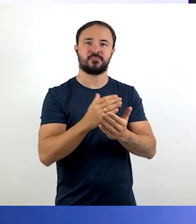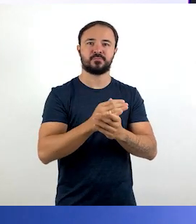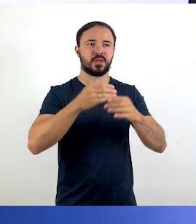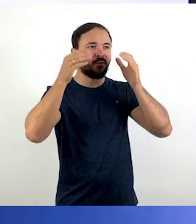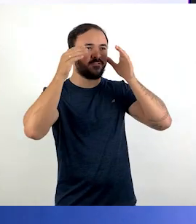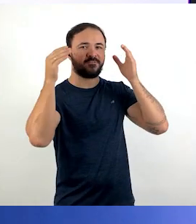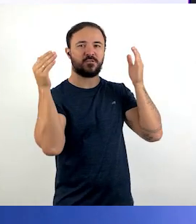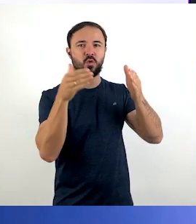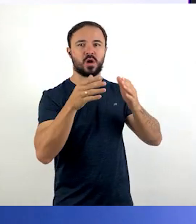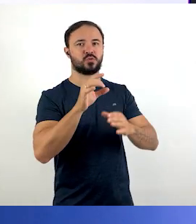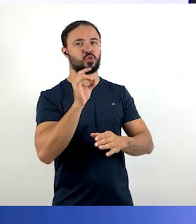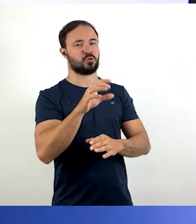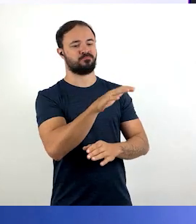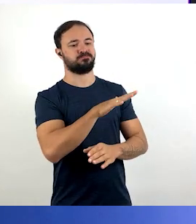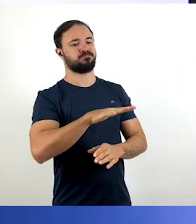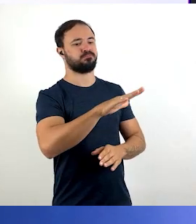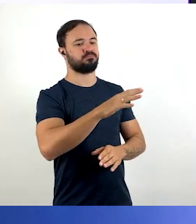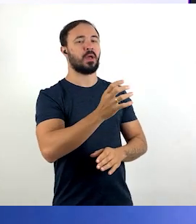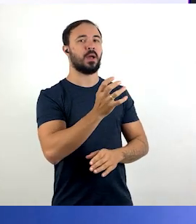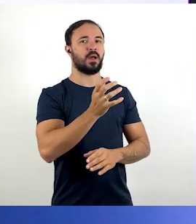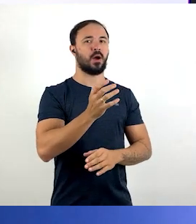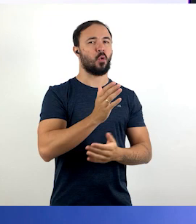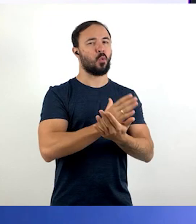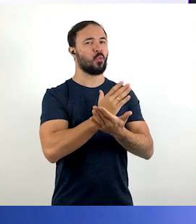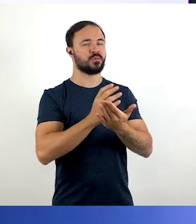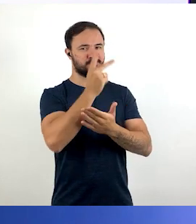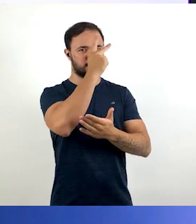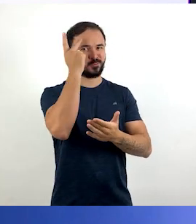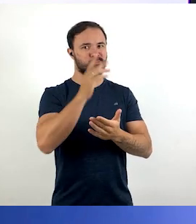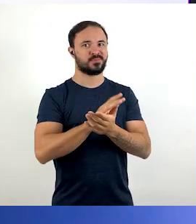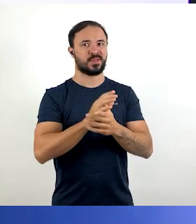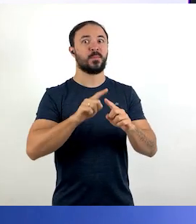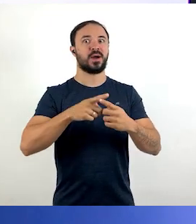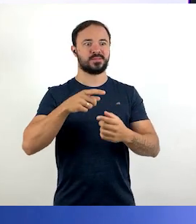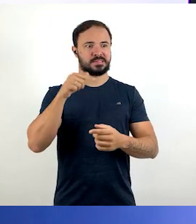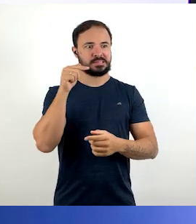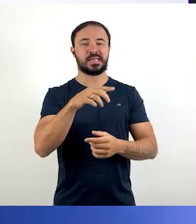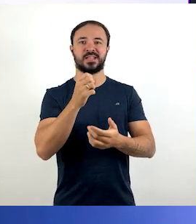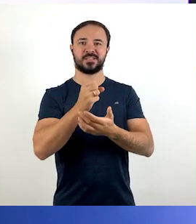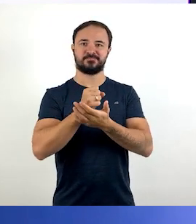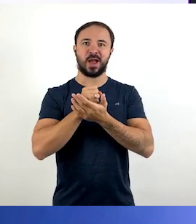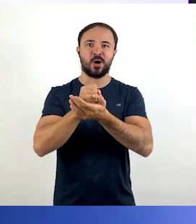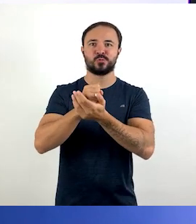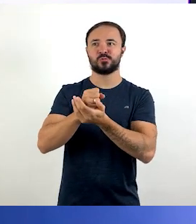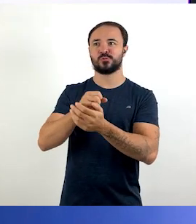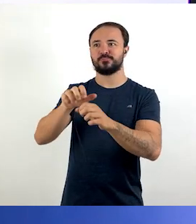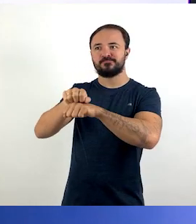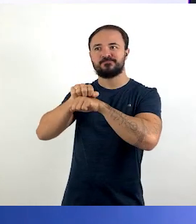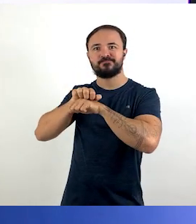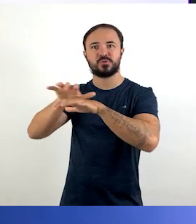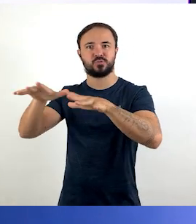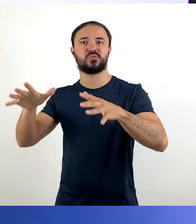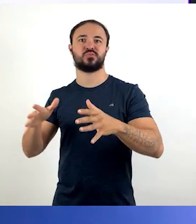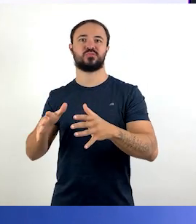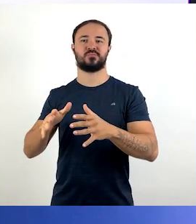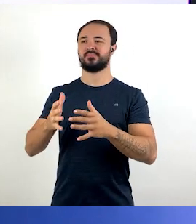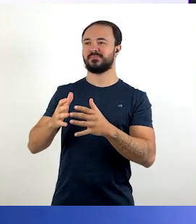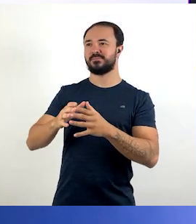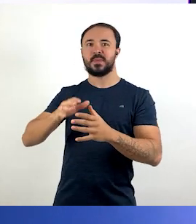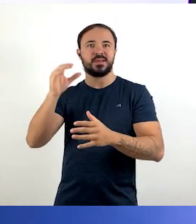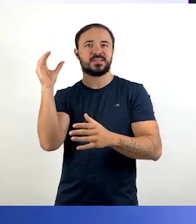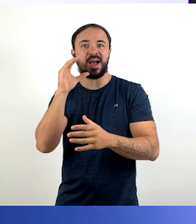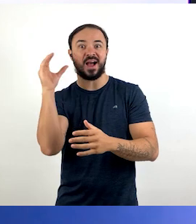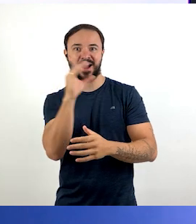grupo seleto de pessoas, e com ele isso se expandiu de uma forma mais rápida e com menos